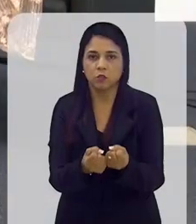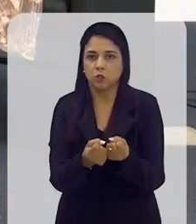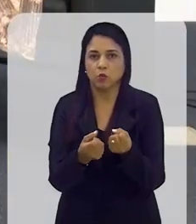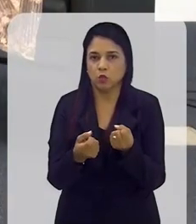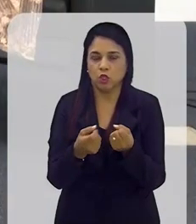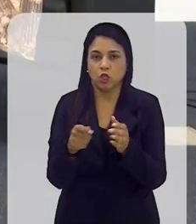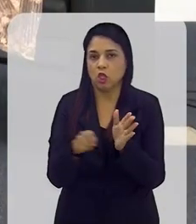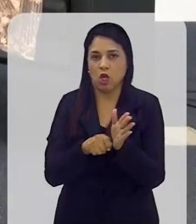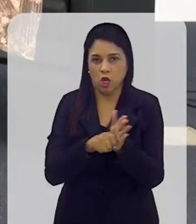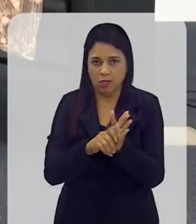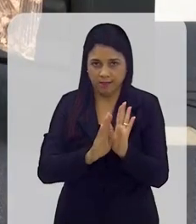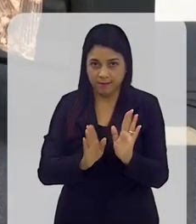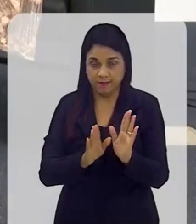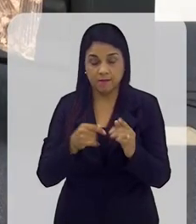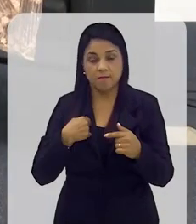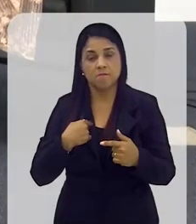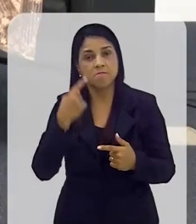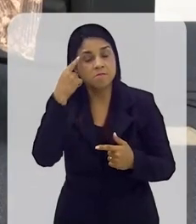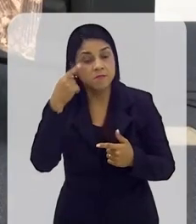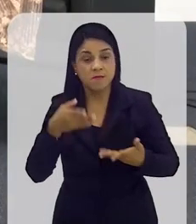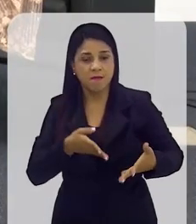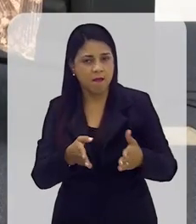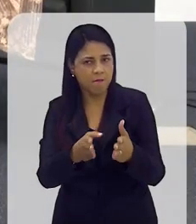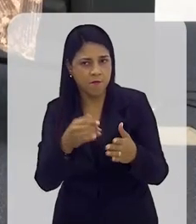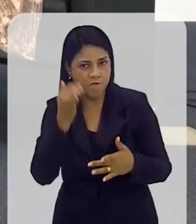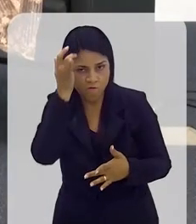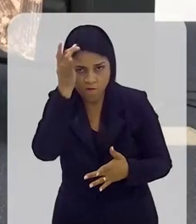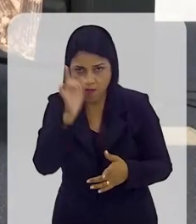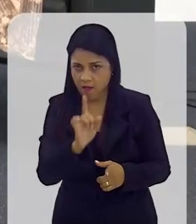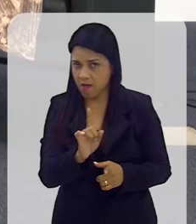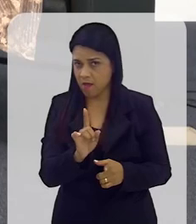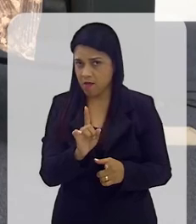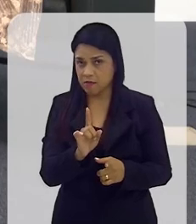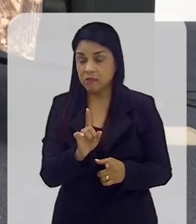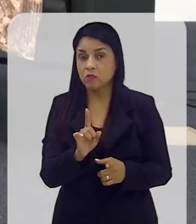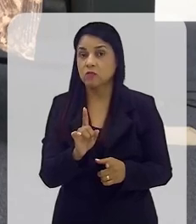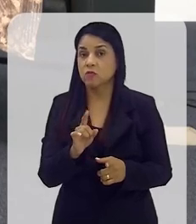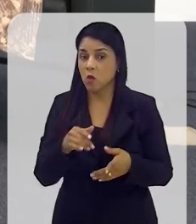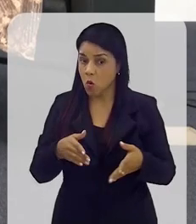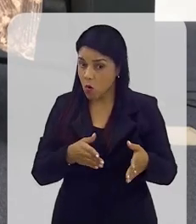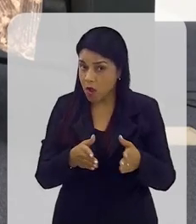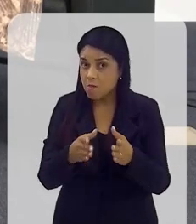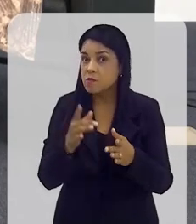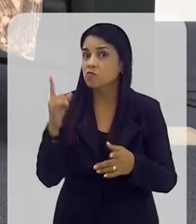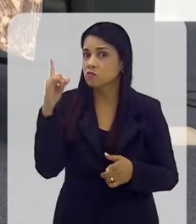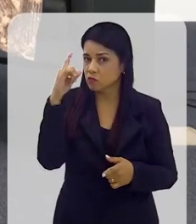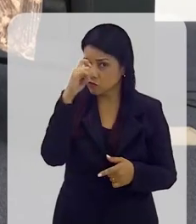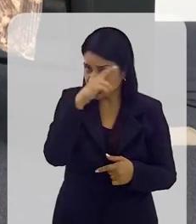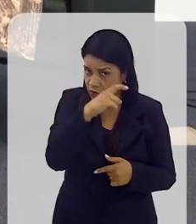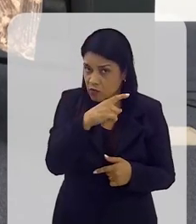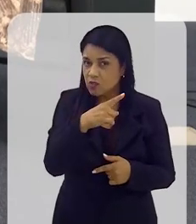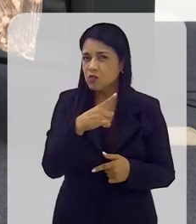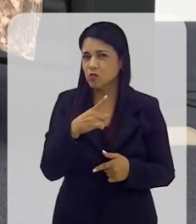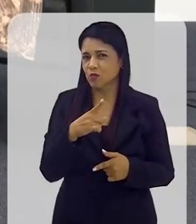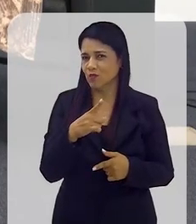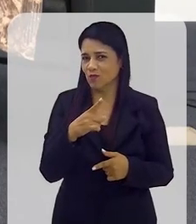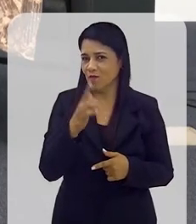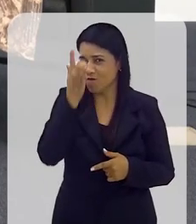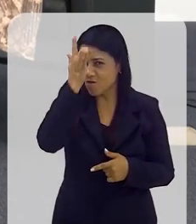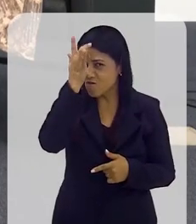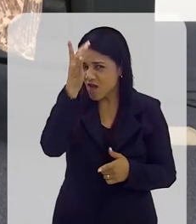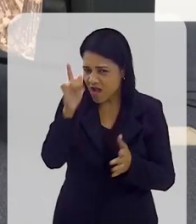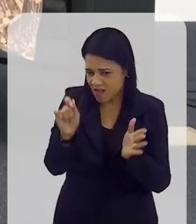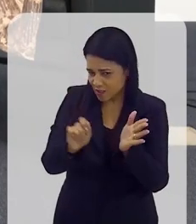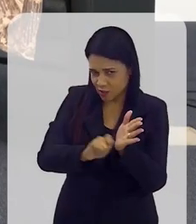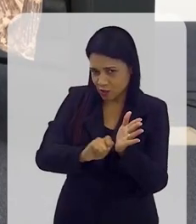Que é um caminho que muita gente pensa que é um caminho muito mais fácil, mas é um caminho muito mais difícil, porque também não é